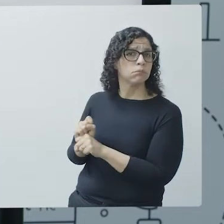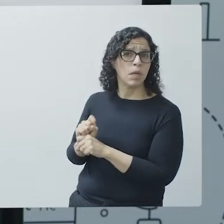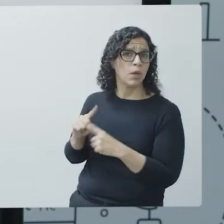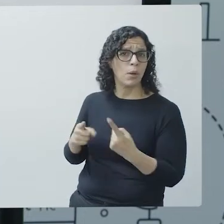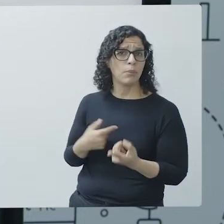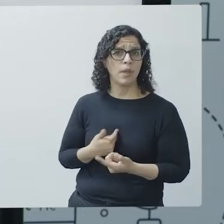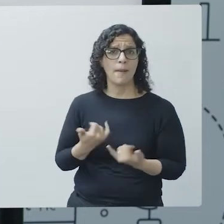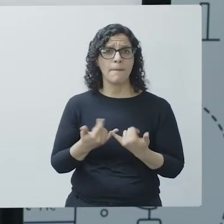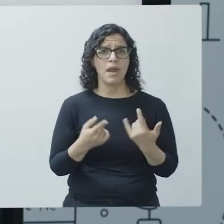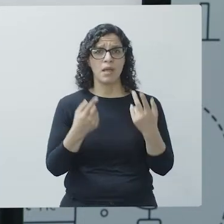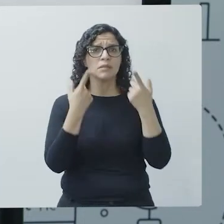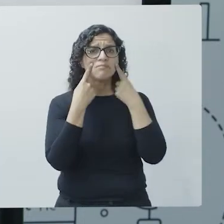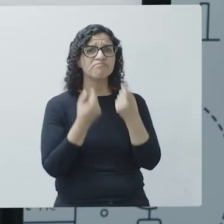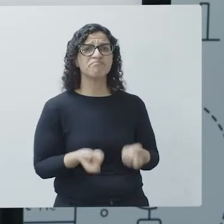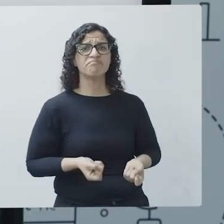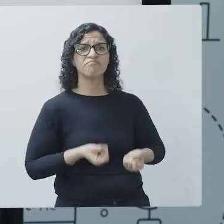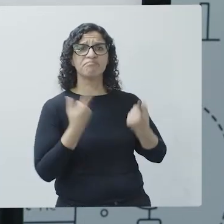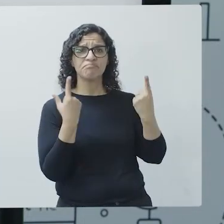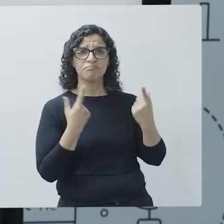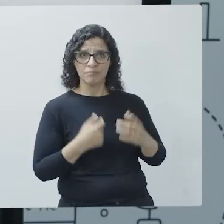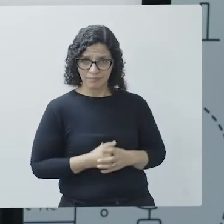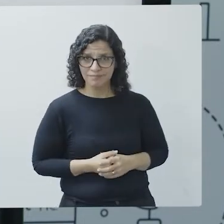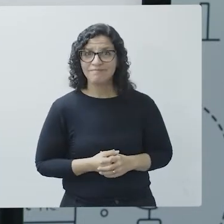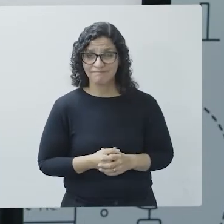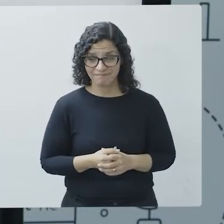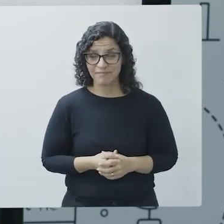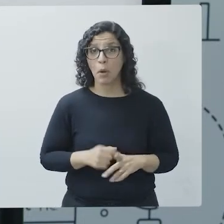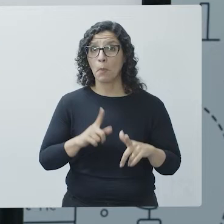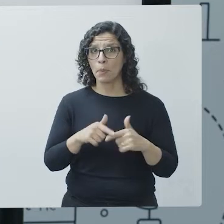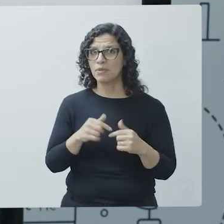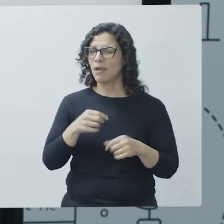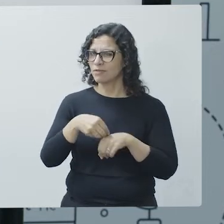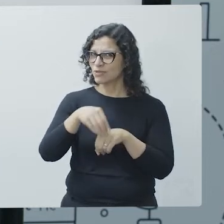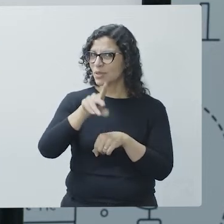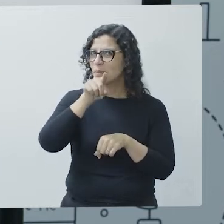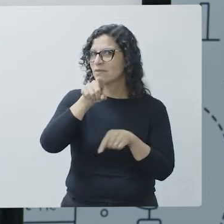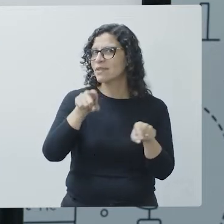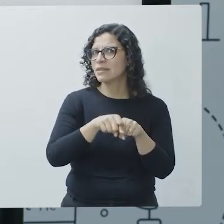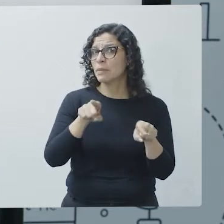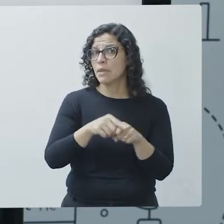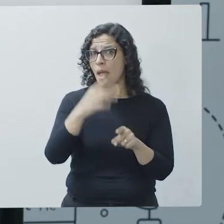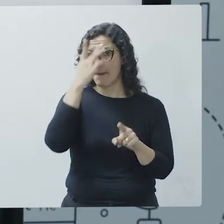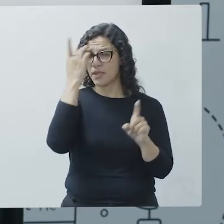parecia que ela não tinha se importado. Então, ó, fica aí a dica